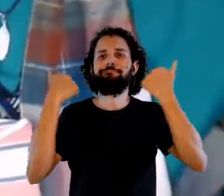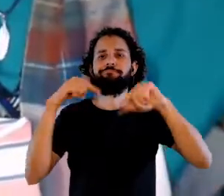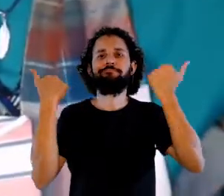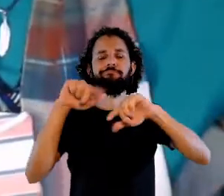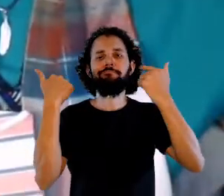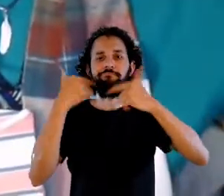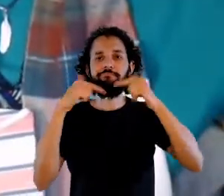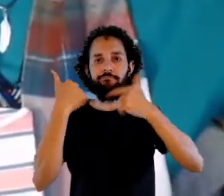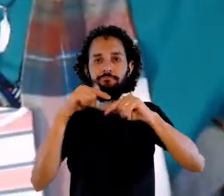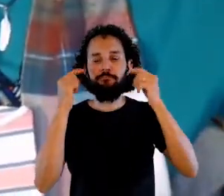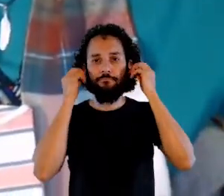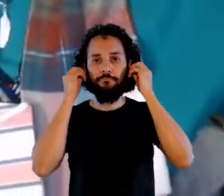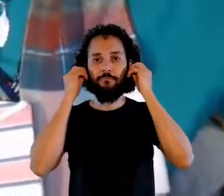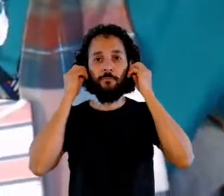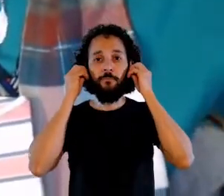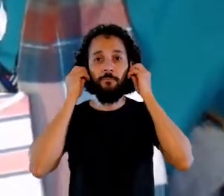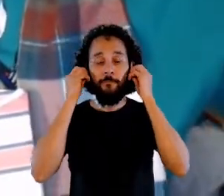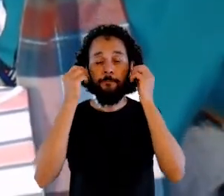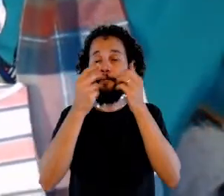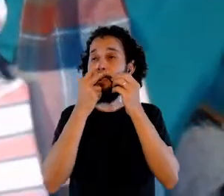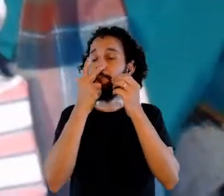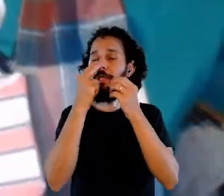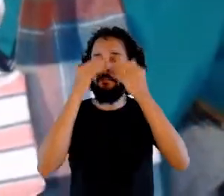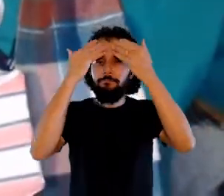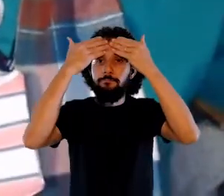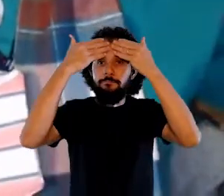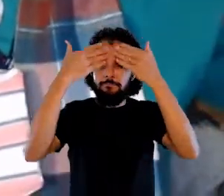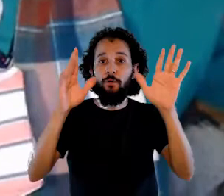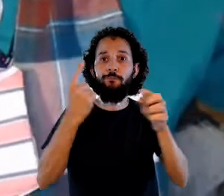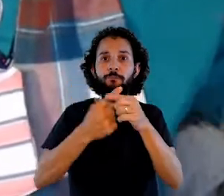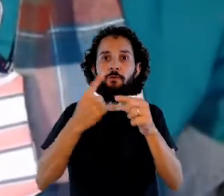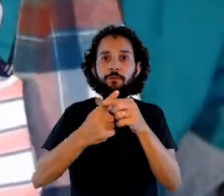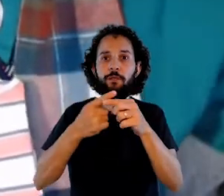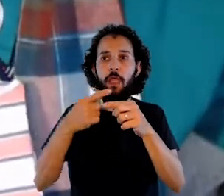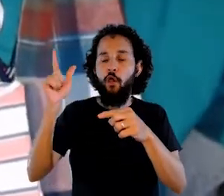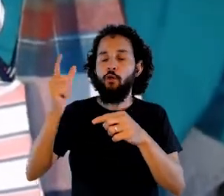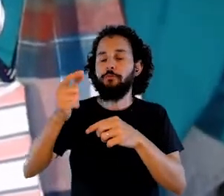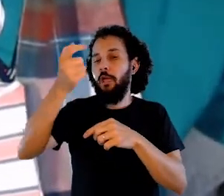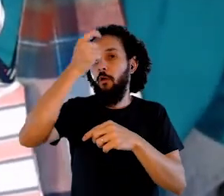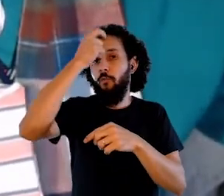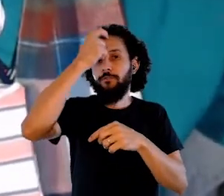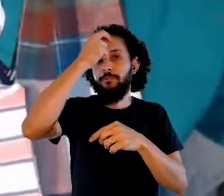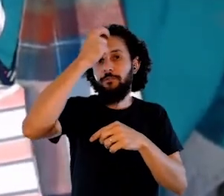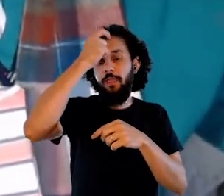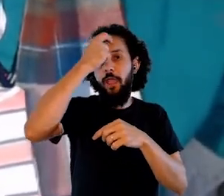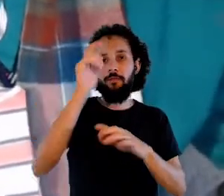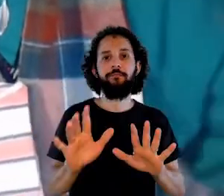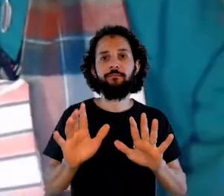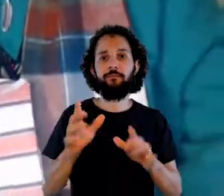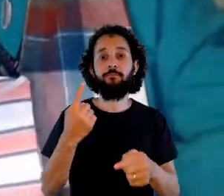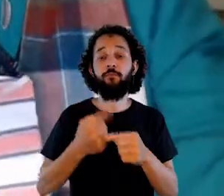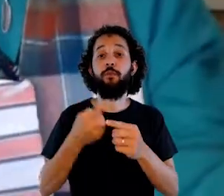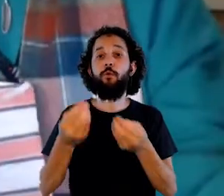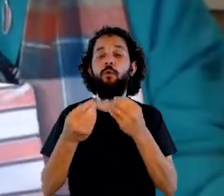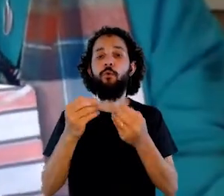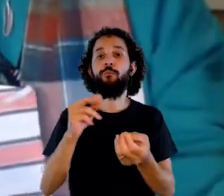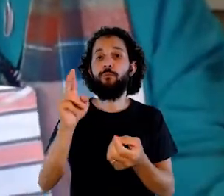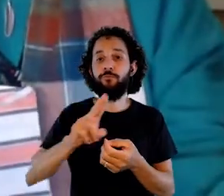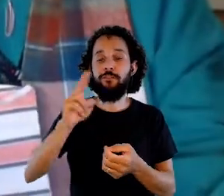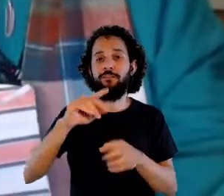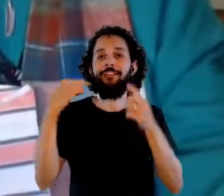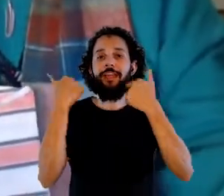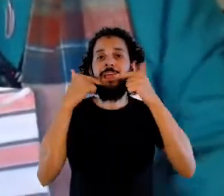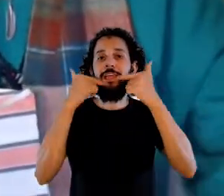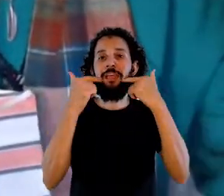mente expandida, porque você fica num outro estado de consciência. Que é feito através do riso. Assim como alguns monges